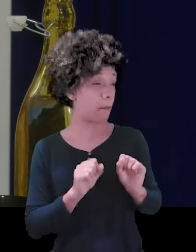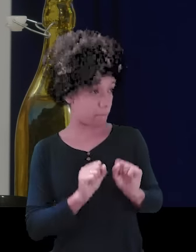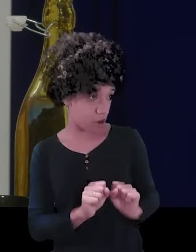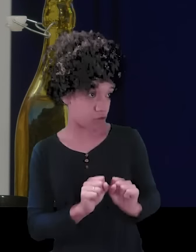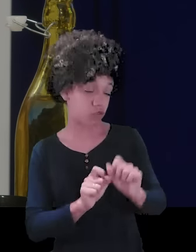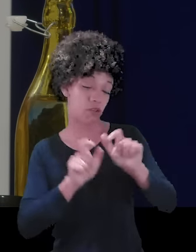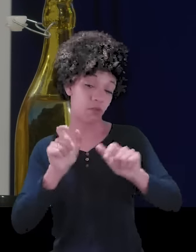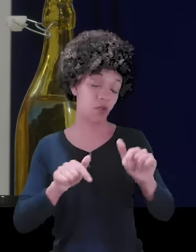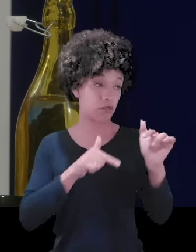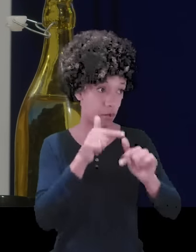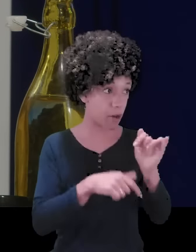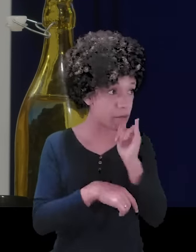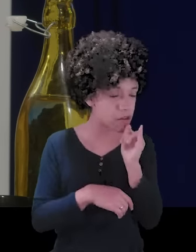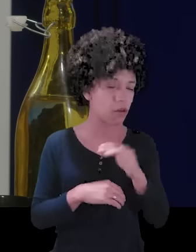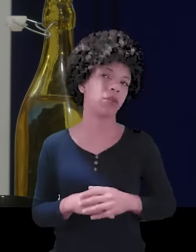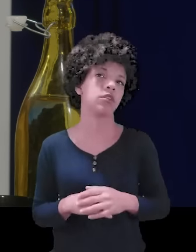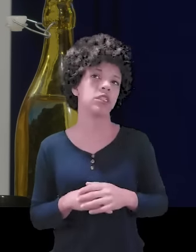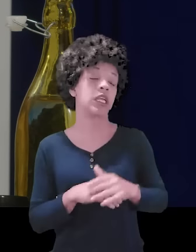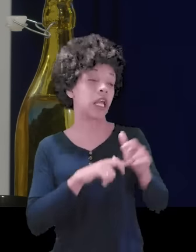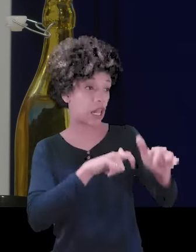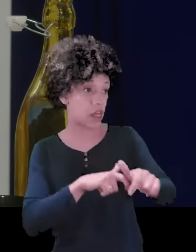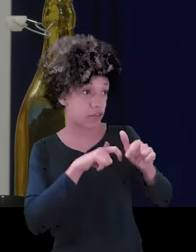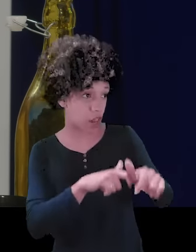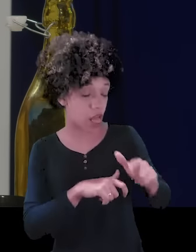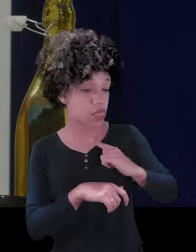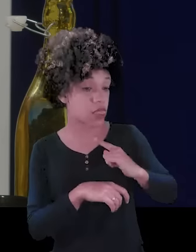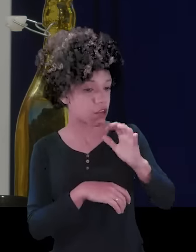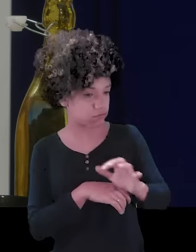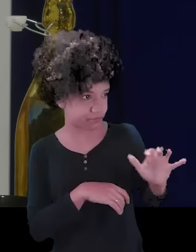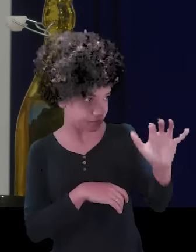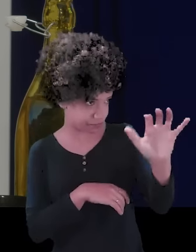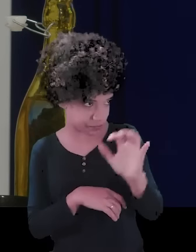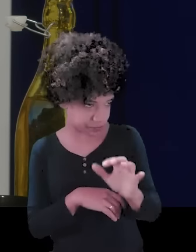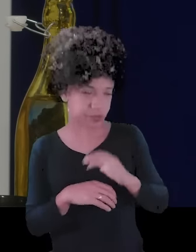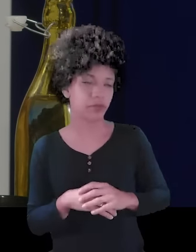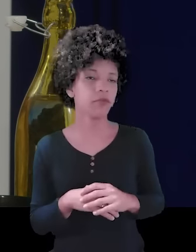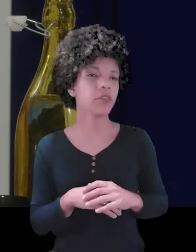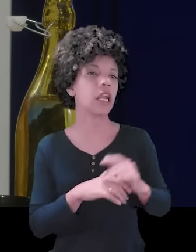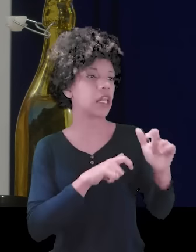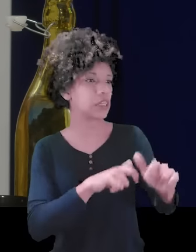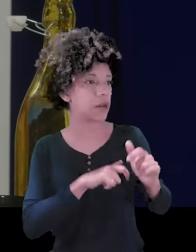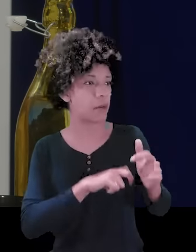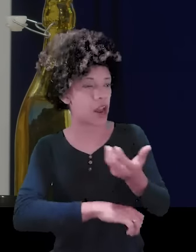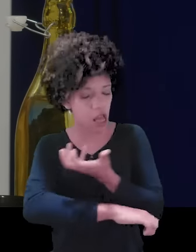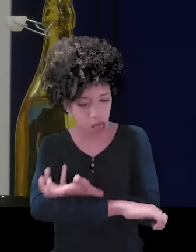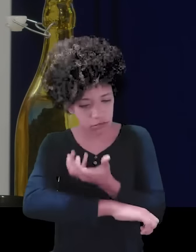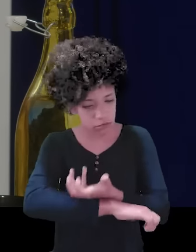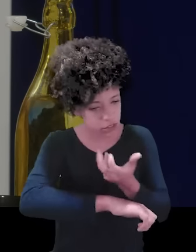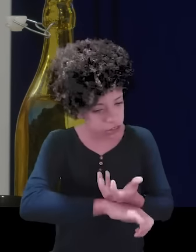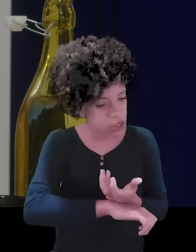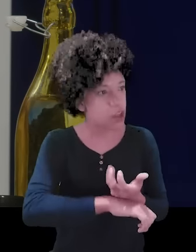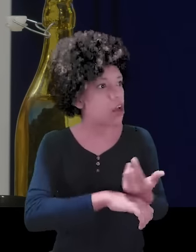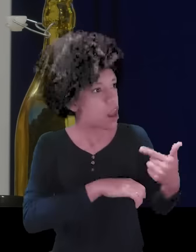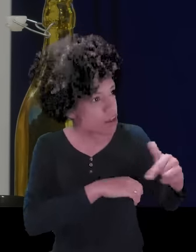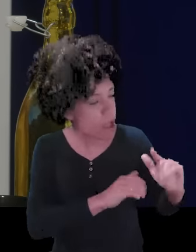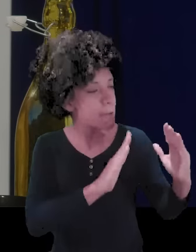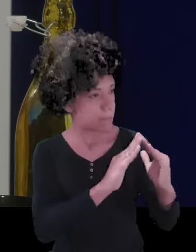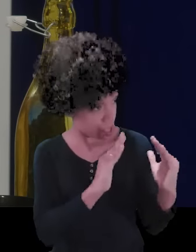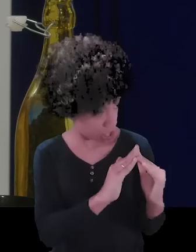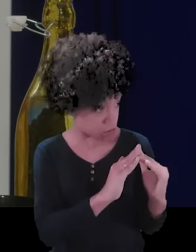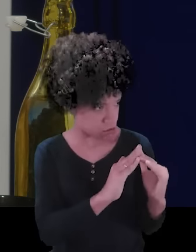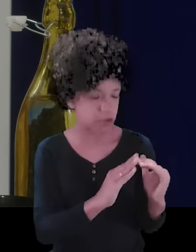essas pessoas trabalhem por exemplo em lavouras que tenha sazonalidade né então a trabalha lá numa colheita e ela sai vai para casa